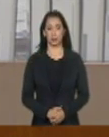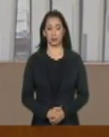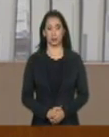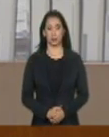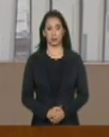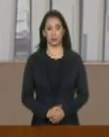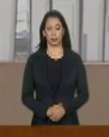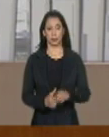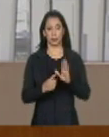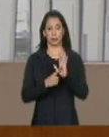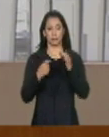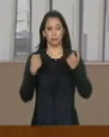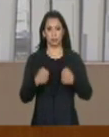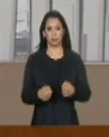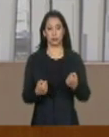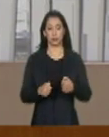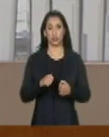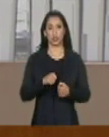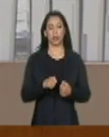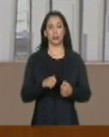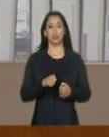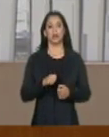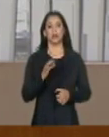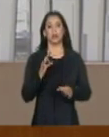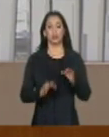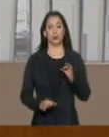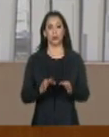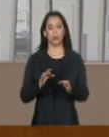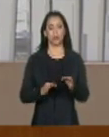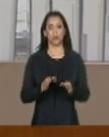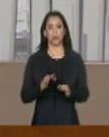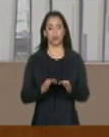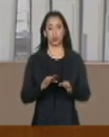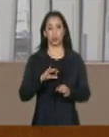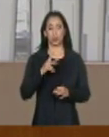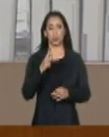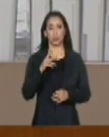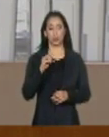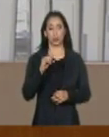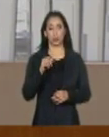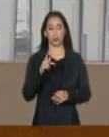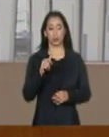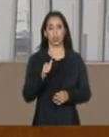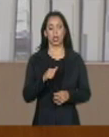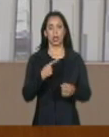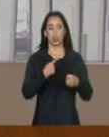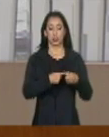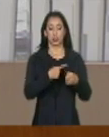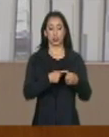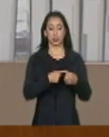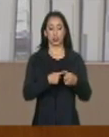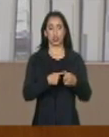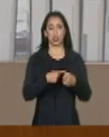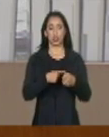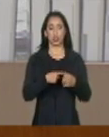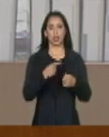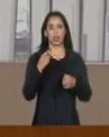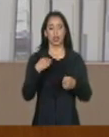estabelecendo a necessidade do júri popular de Santa Maria julgar o caso.